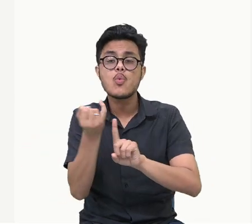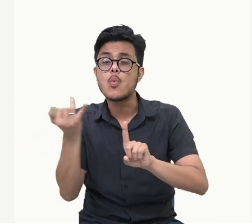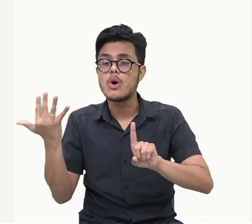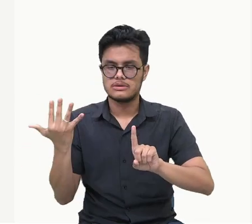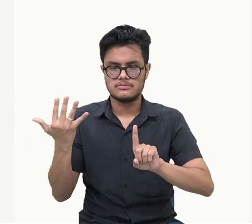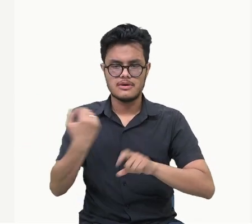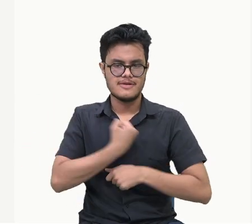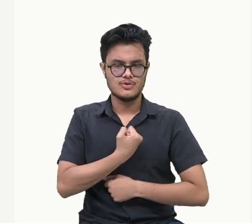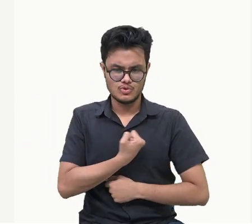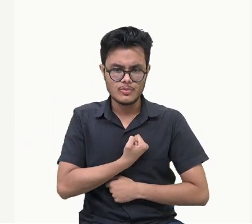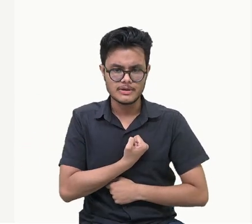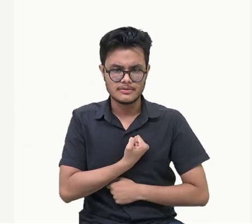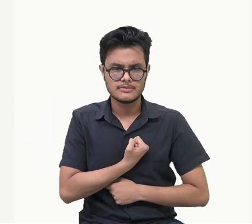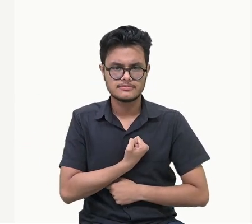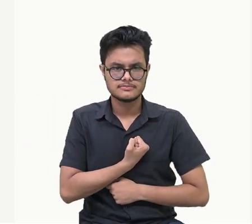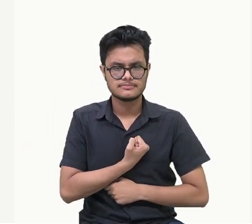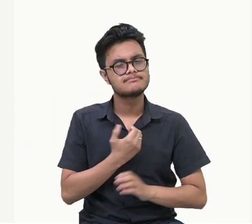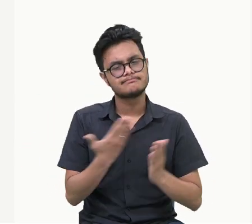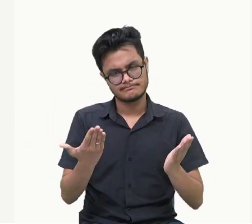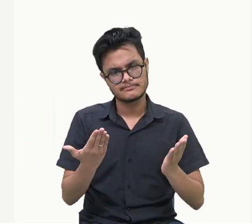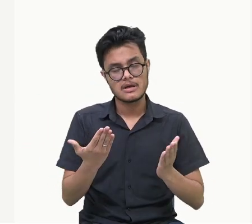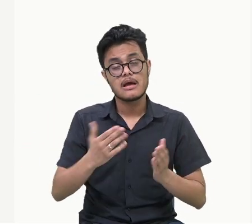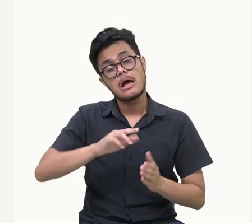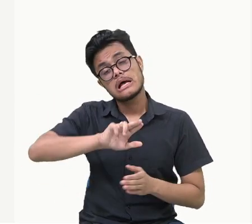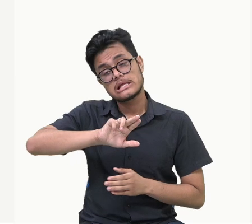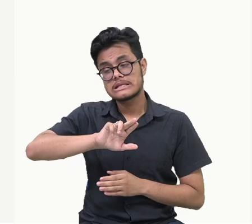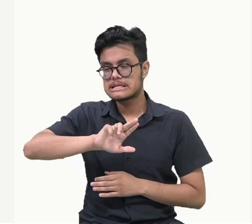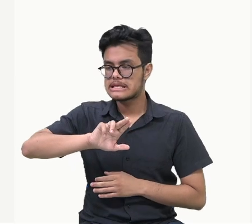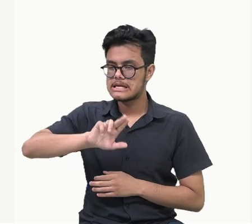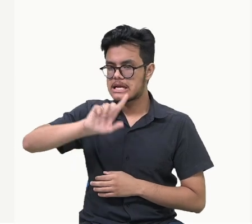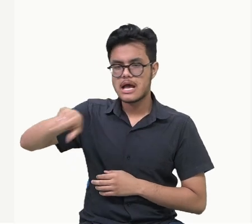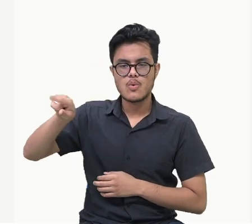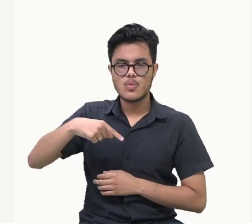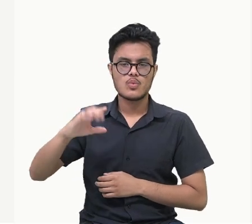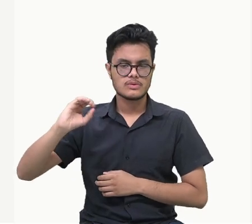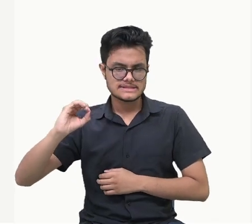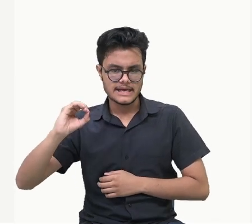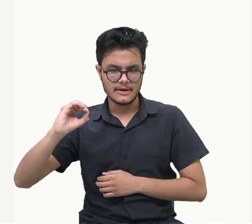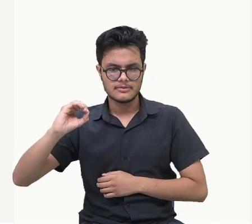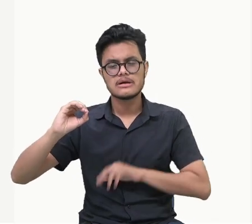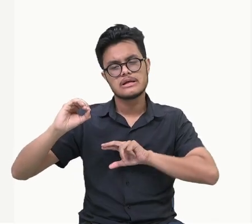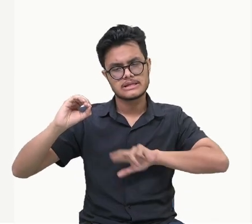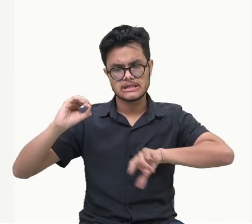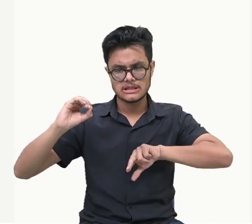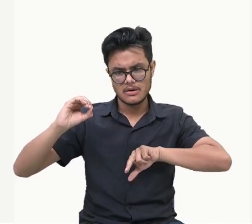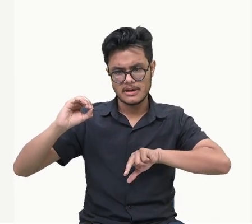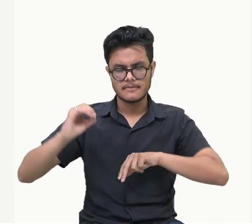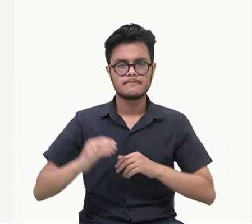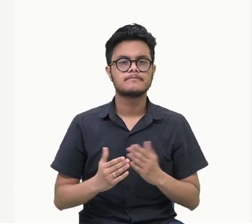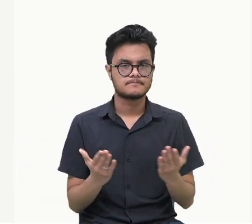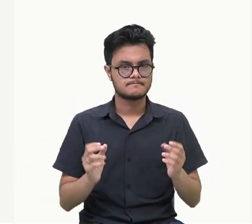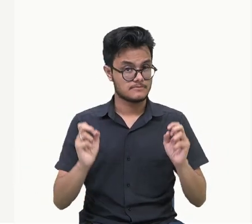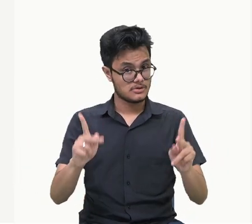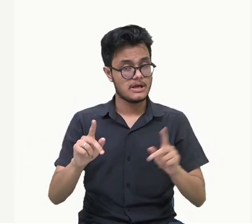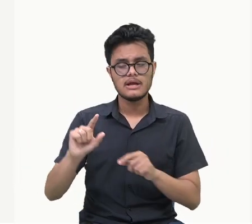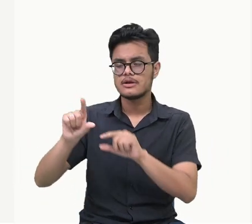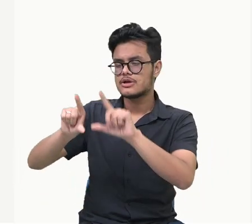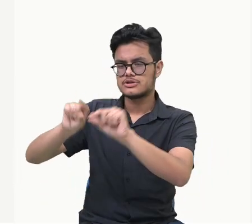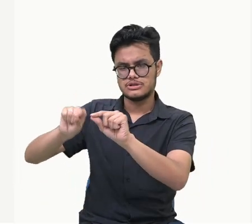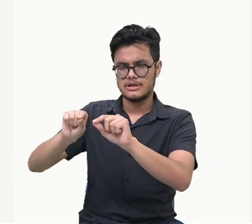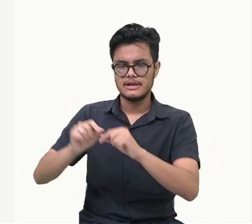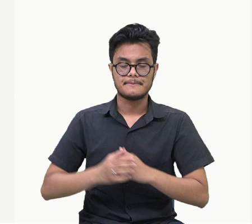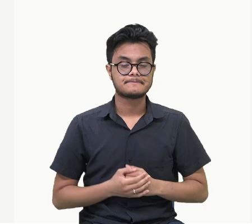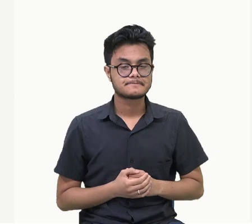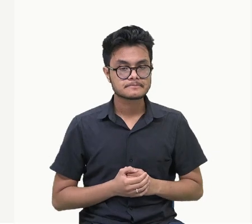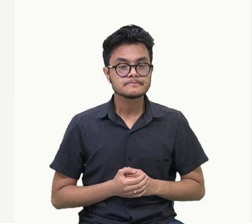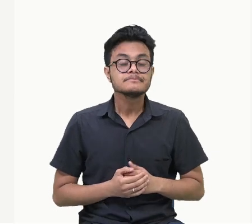De R em R, com exceção do zero representado aqui nesse asterisco, tá?